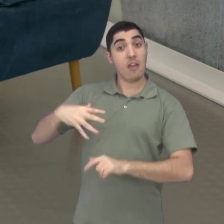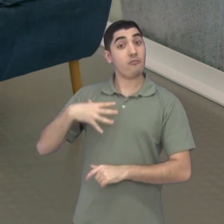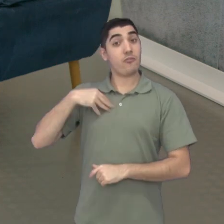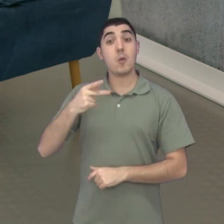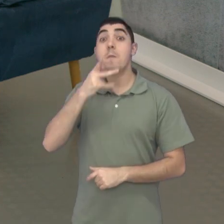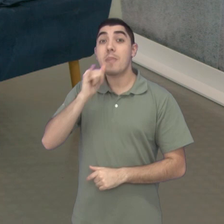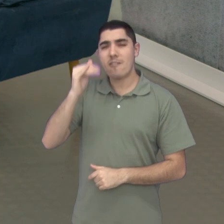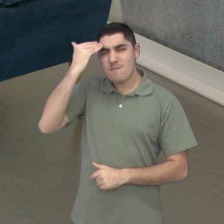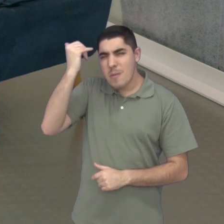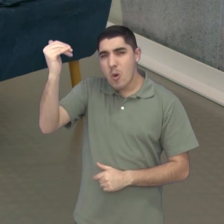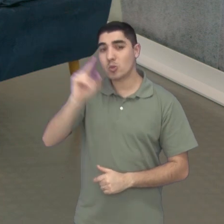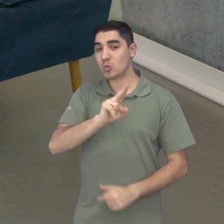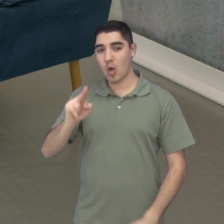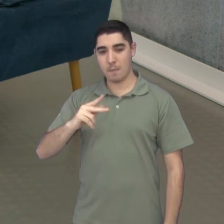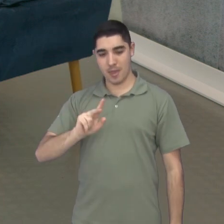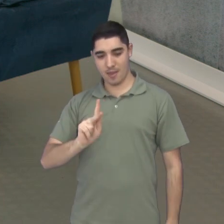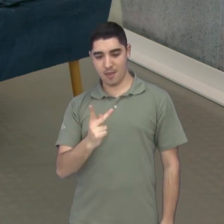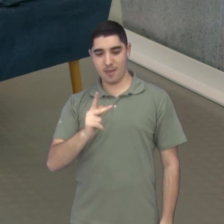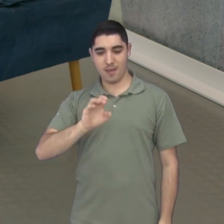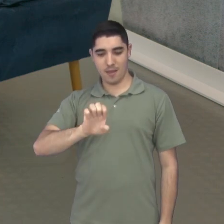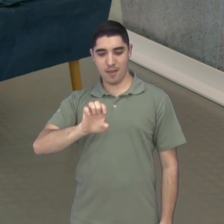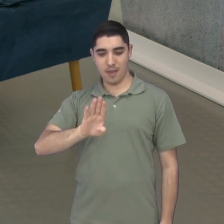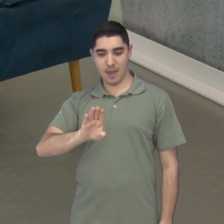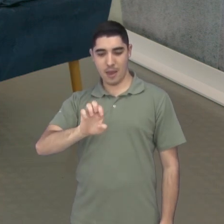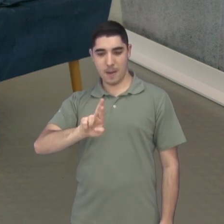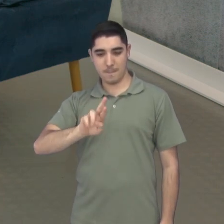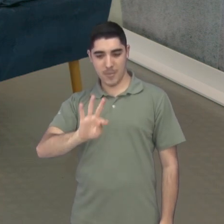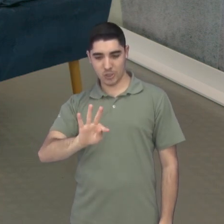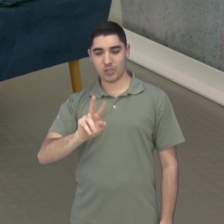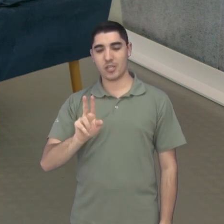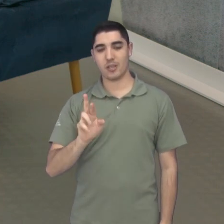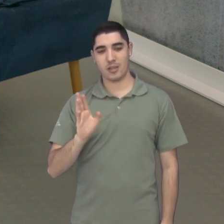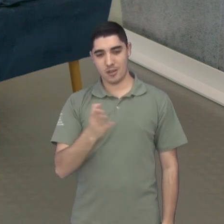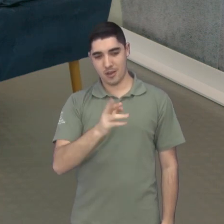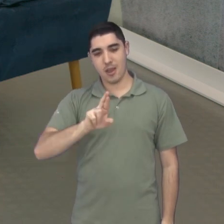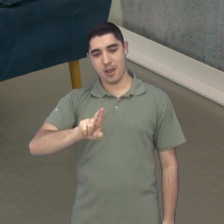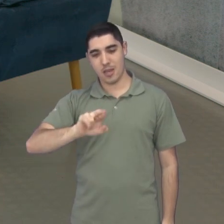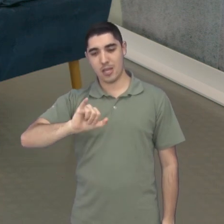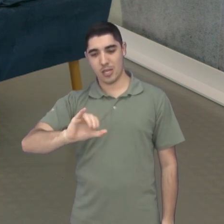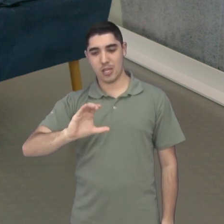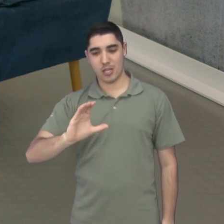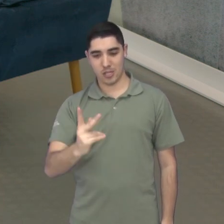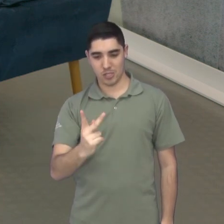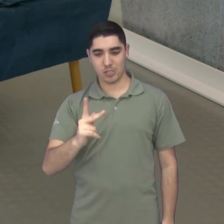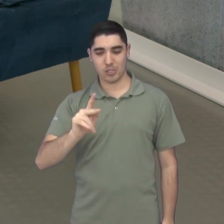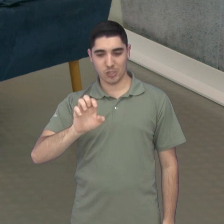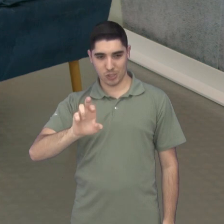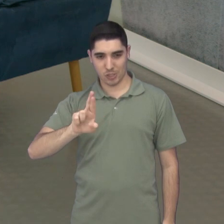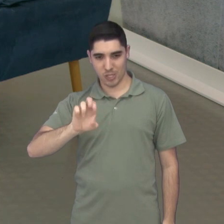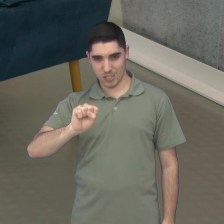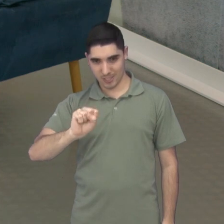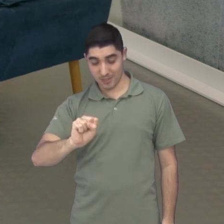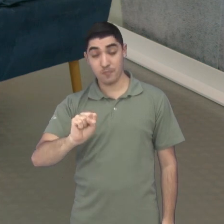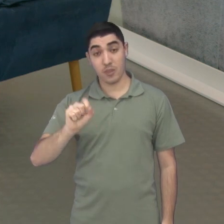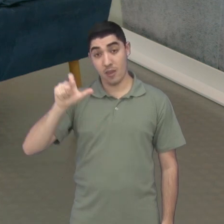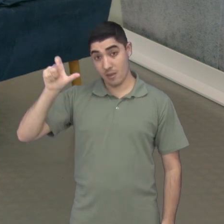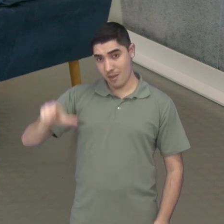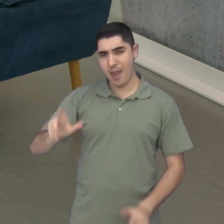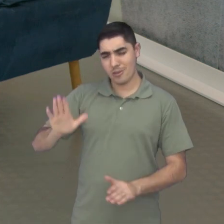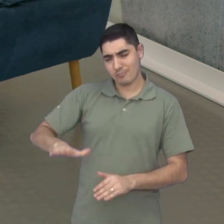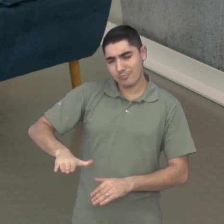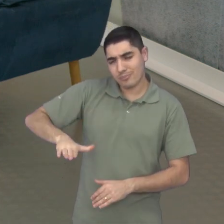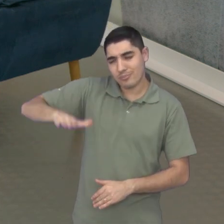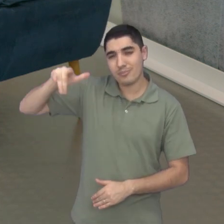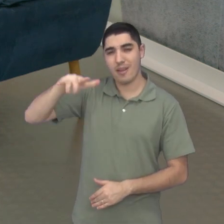cinema, Herbert Richards, que praticamente nasceu dentro de um estúdio cinematográfico. E quem nunca ouviu falar, não é